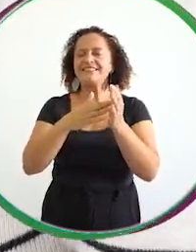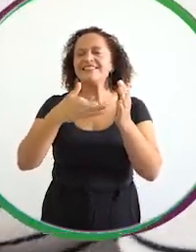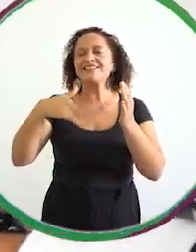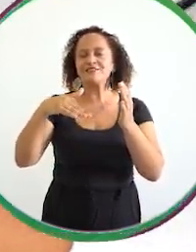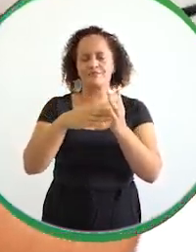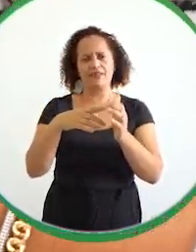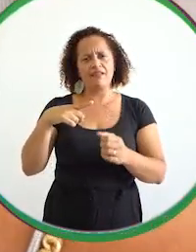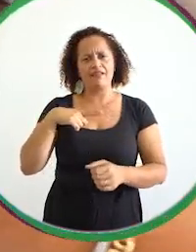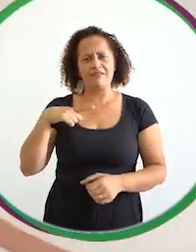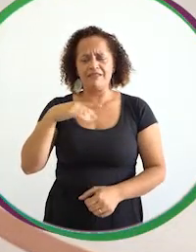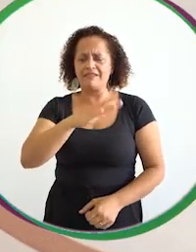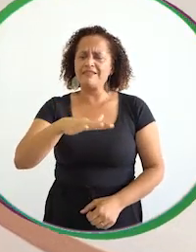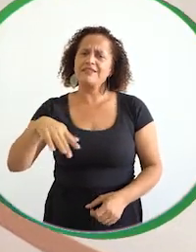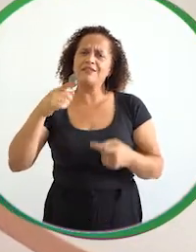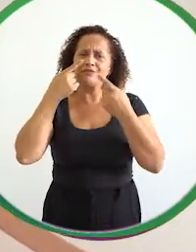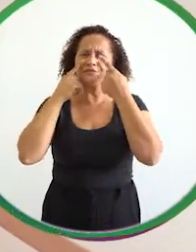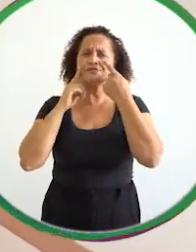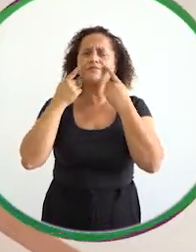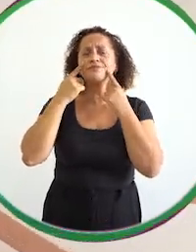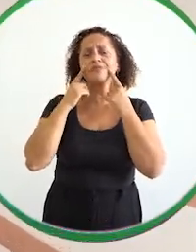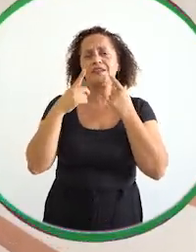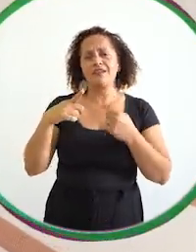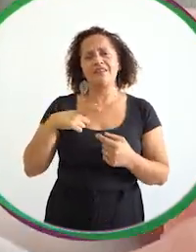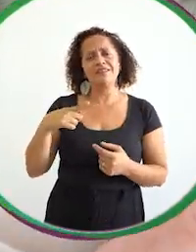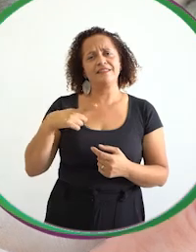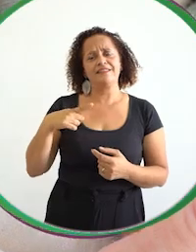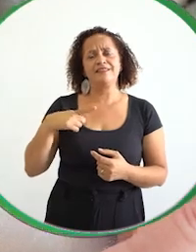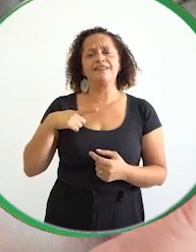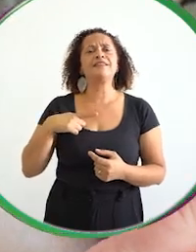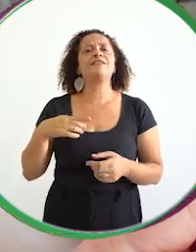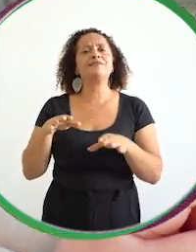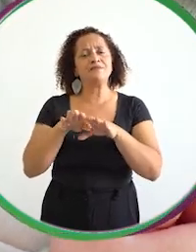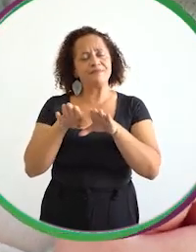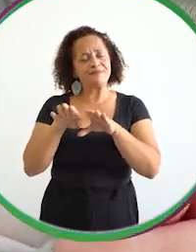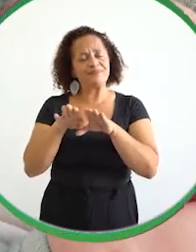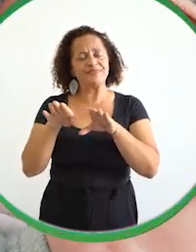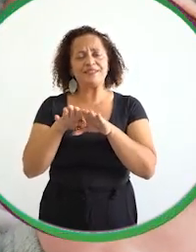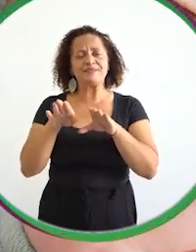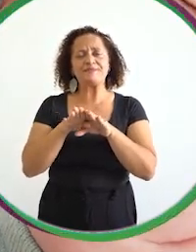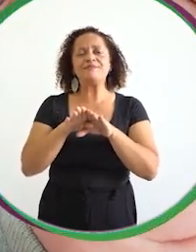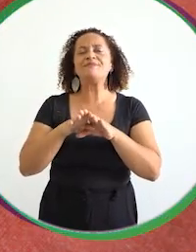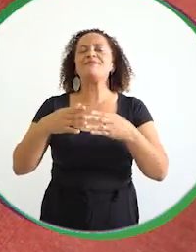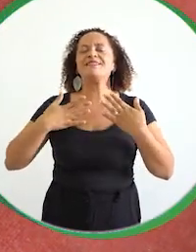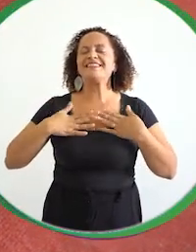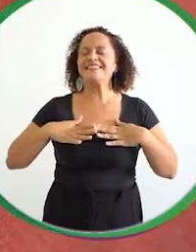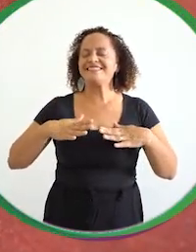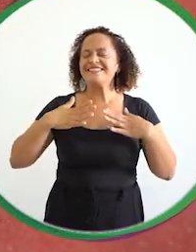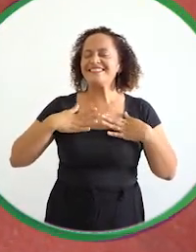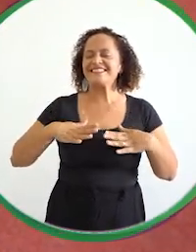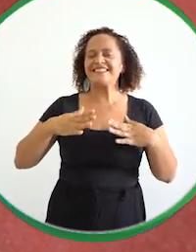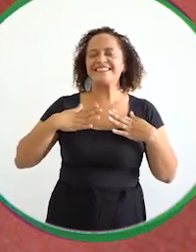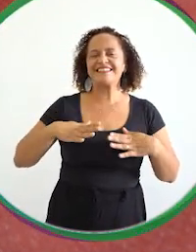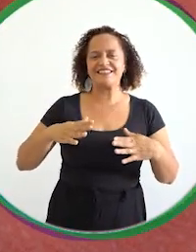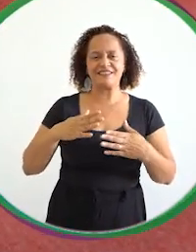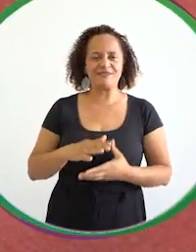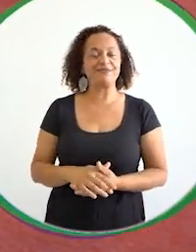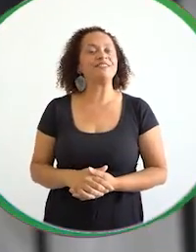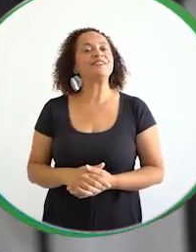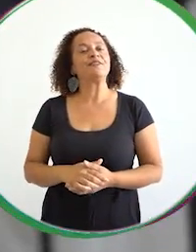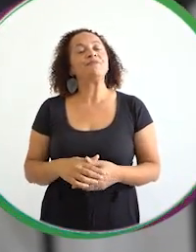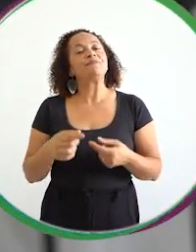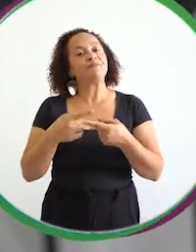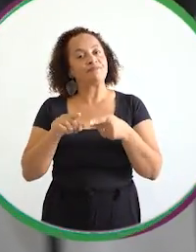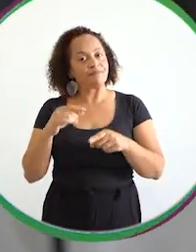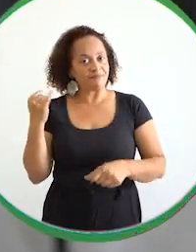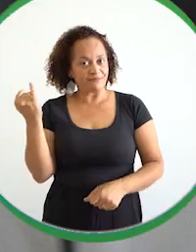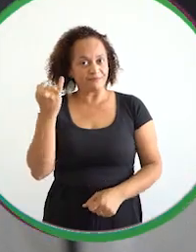que deu um chorinho, teve pai preocupado, teve alguns mais expressivos e outras que levaram numa boa.